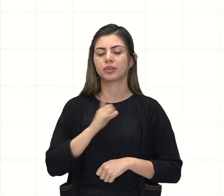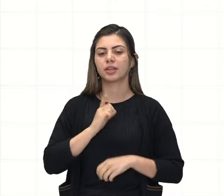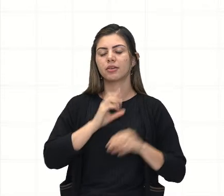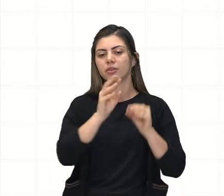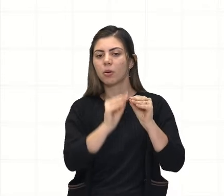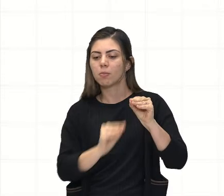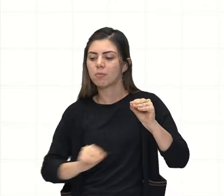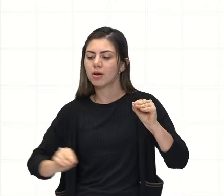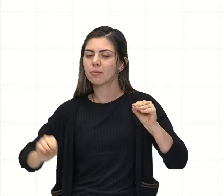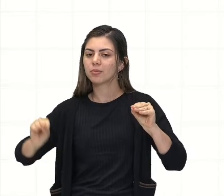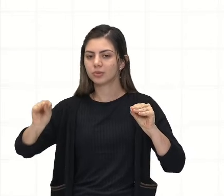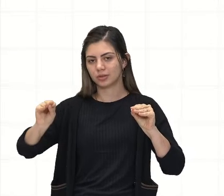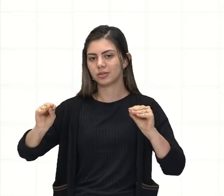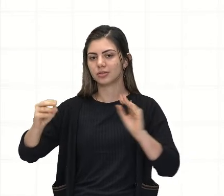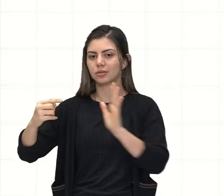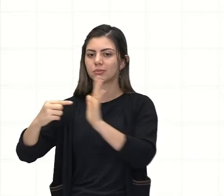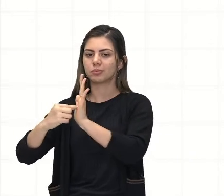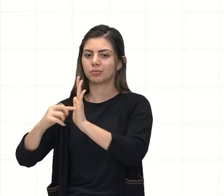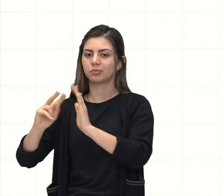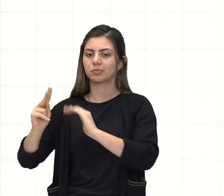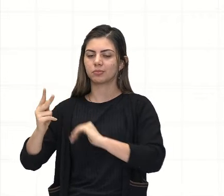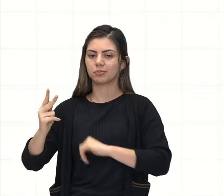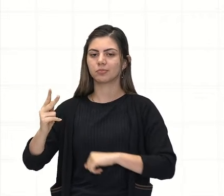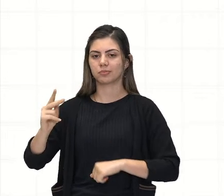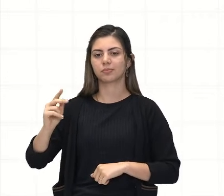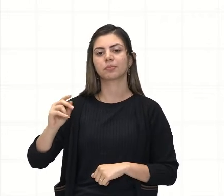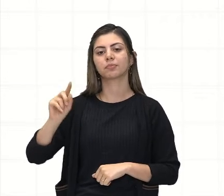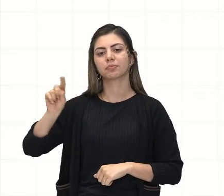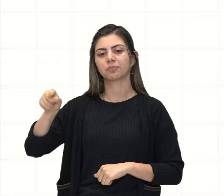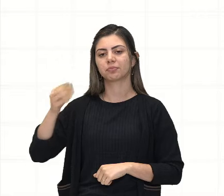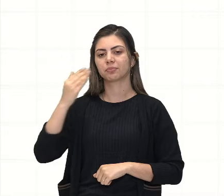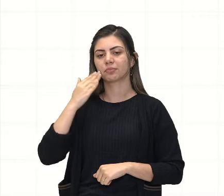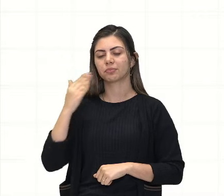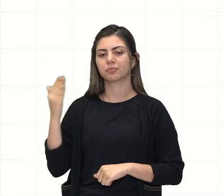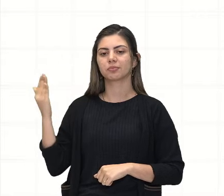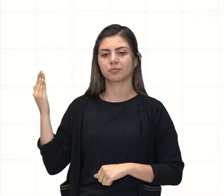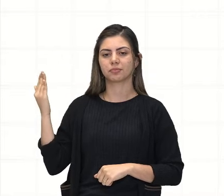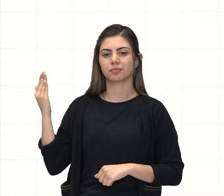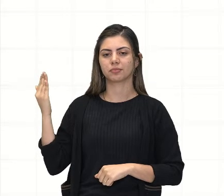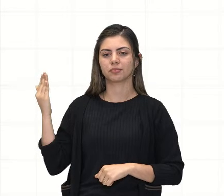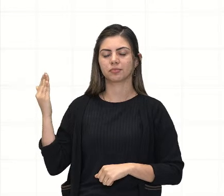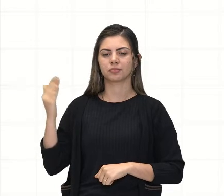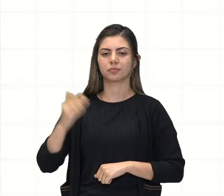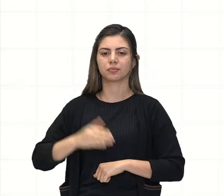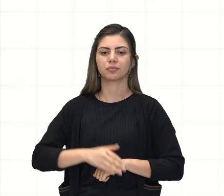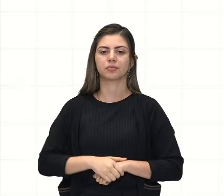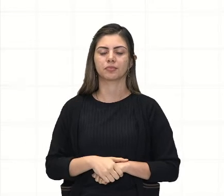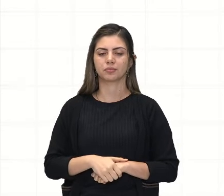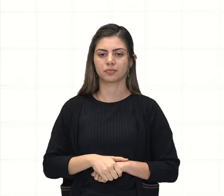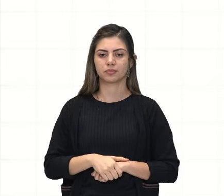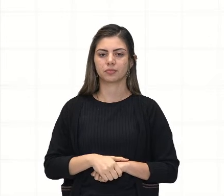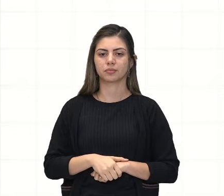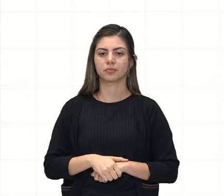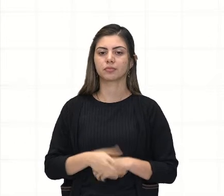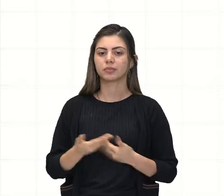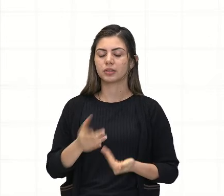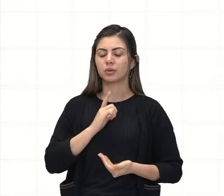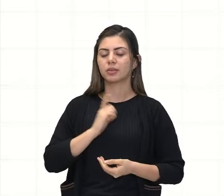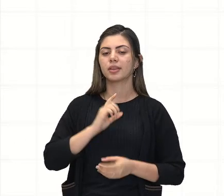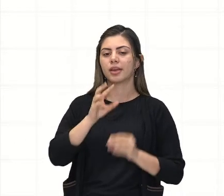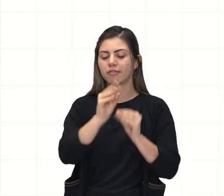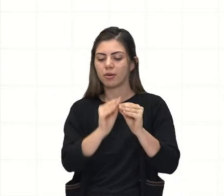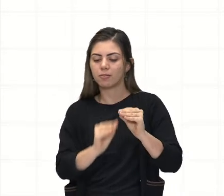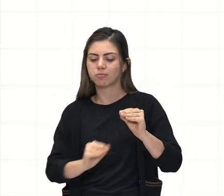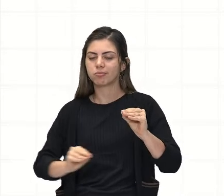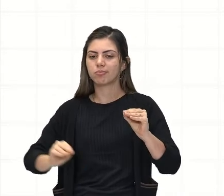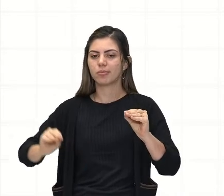tem que todos seguirem essa direção. E aí eu vou chamar ele, né? O H que se movimentou, ele está em outra